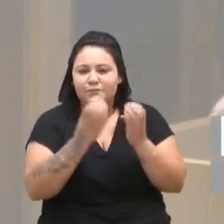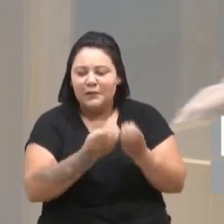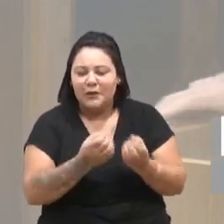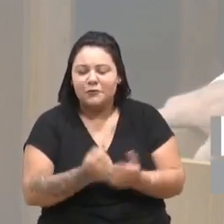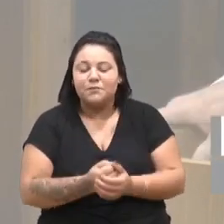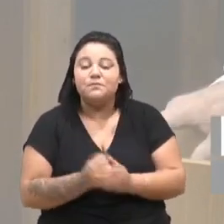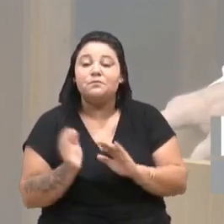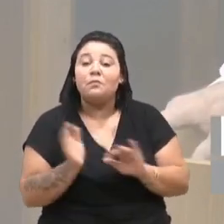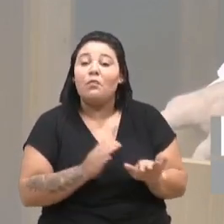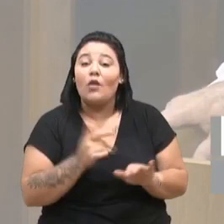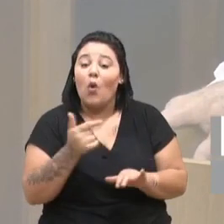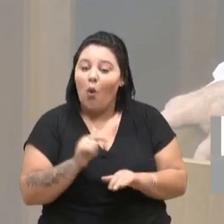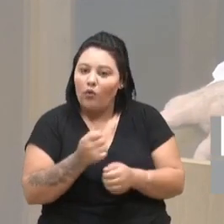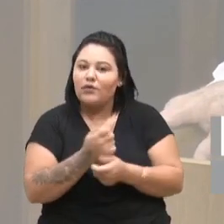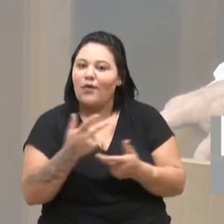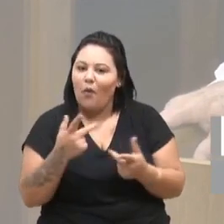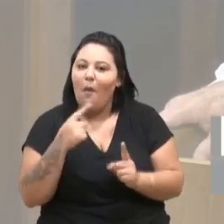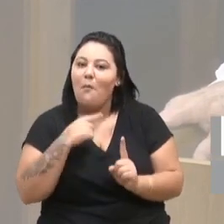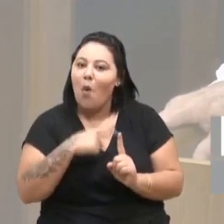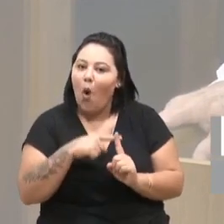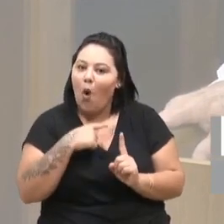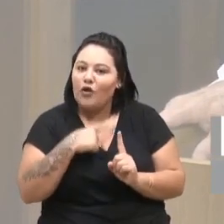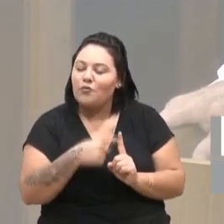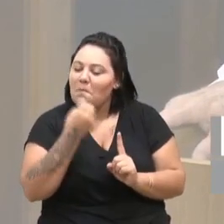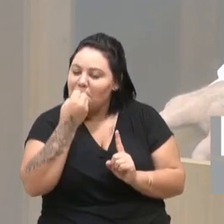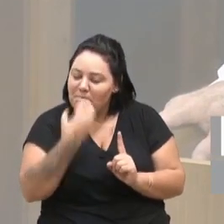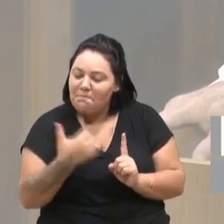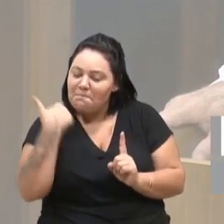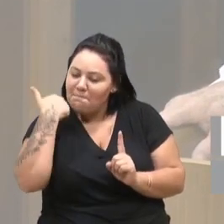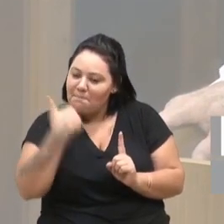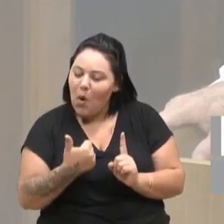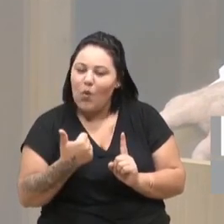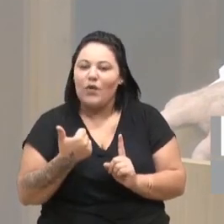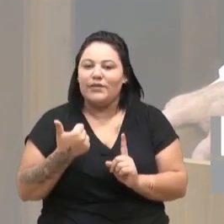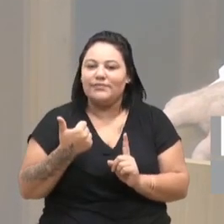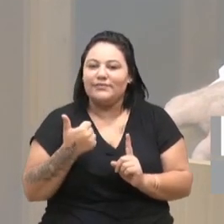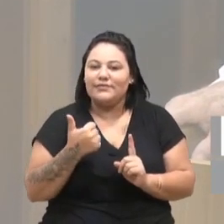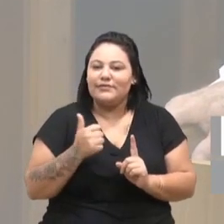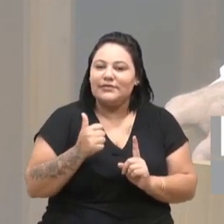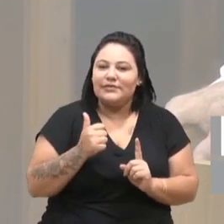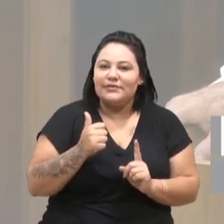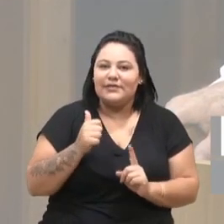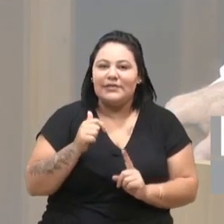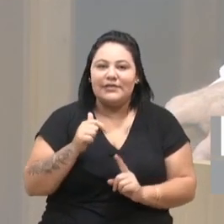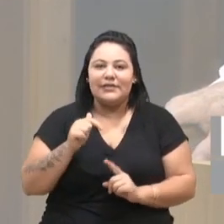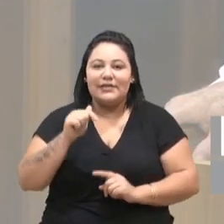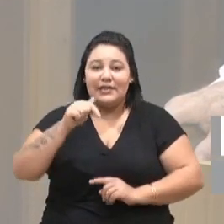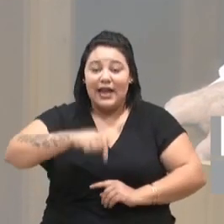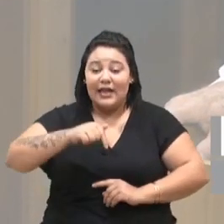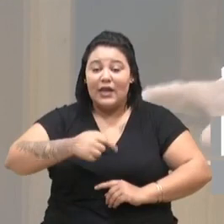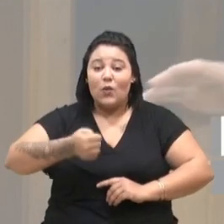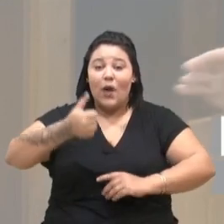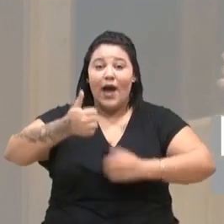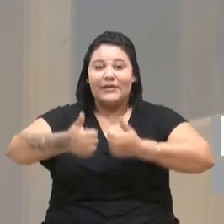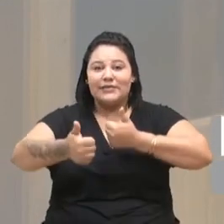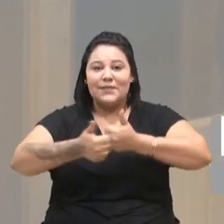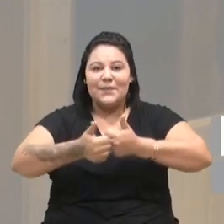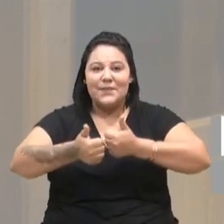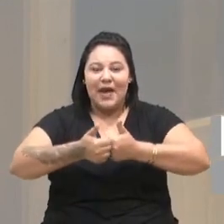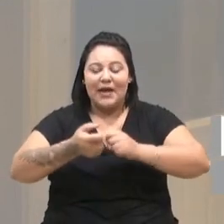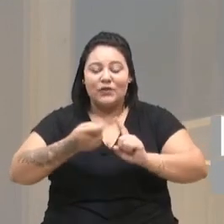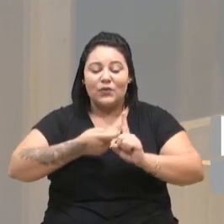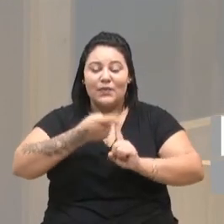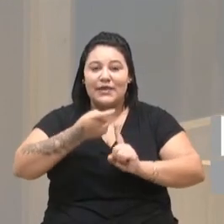aspecto positivo, e que aqui estamos em pleno mês da Festa da Uva. A Festa da Uva